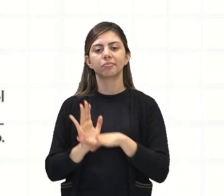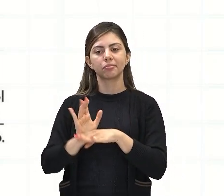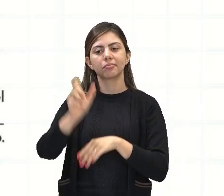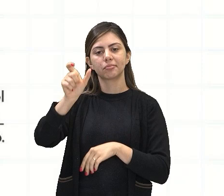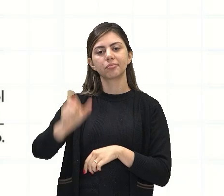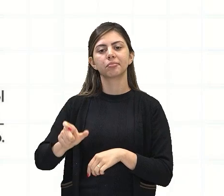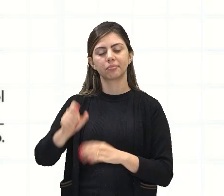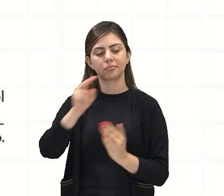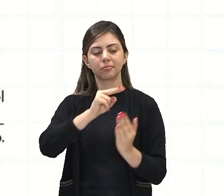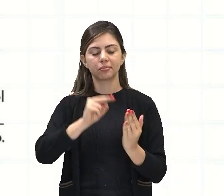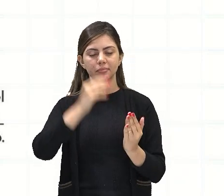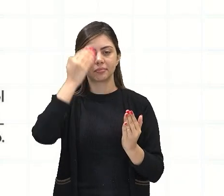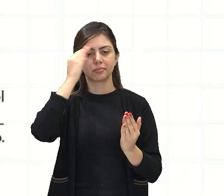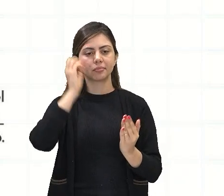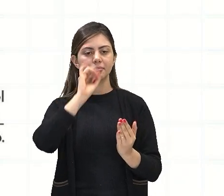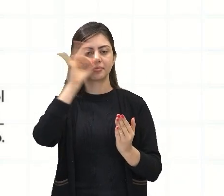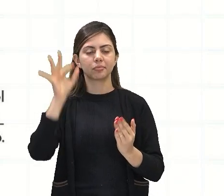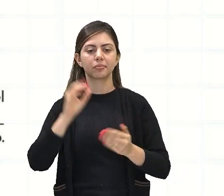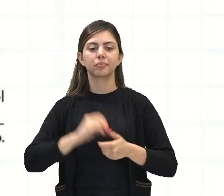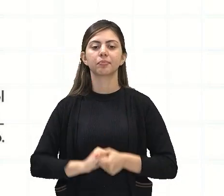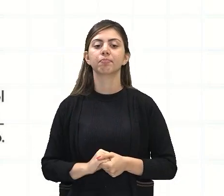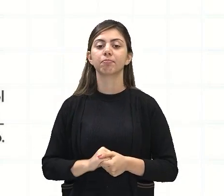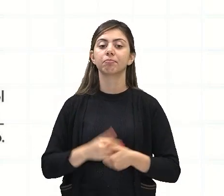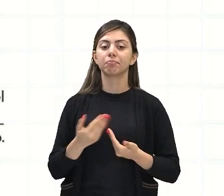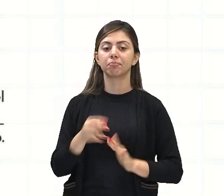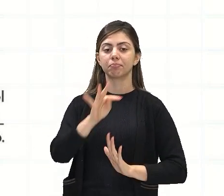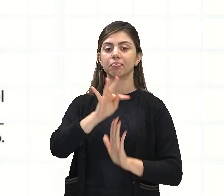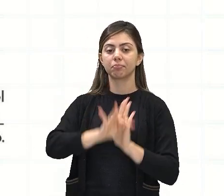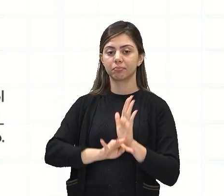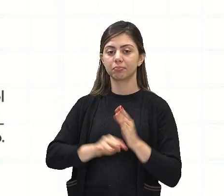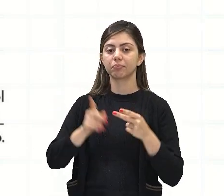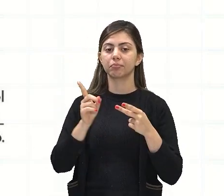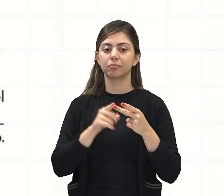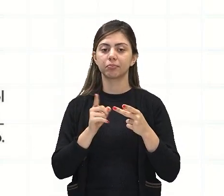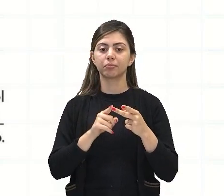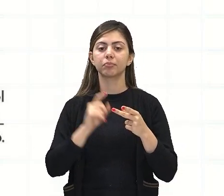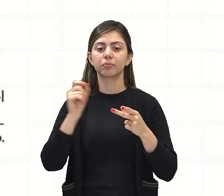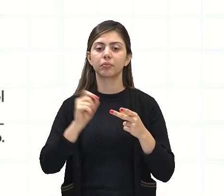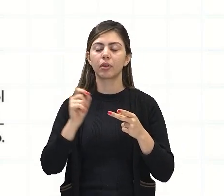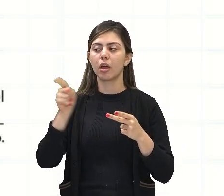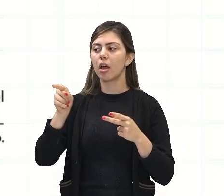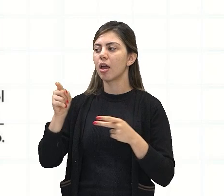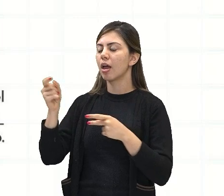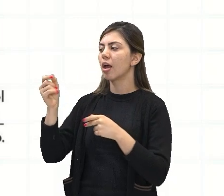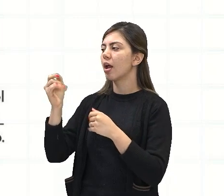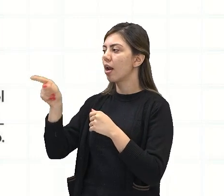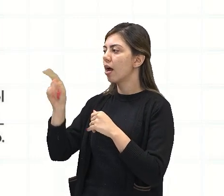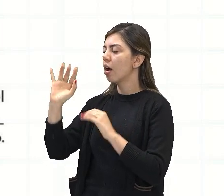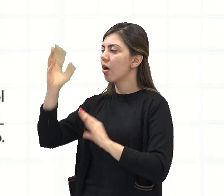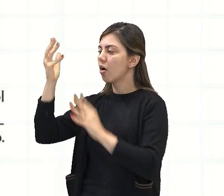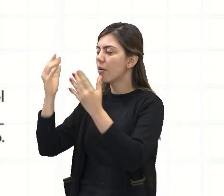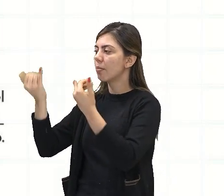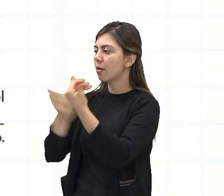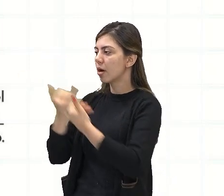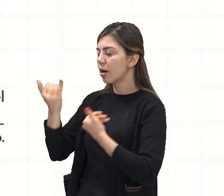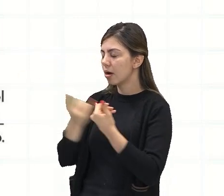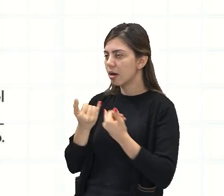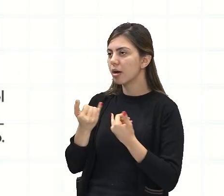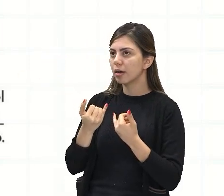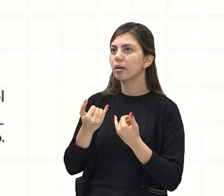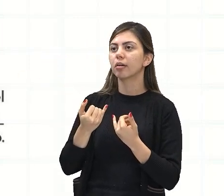seu entendimento. O texto jornalístico de caráter interpretativo, né, ele já